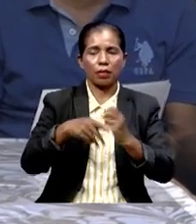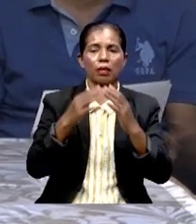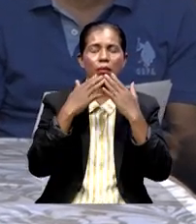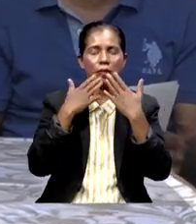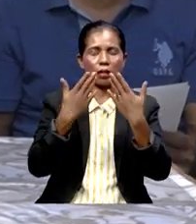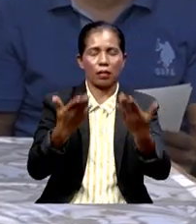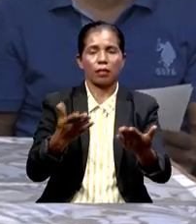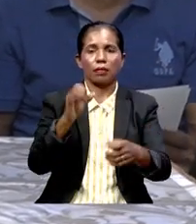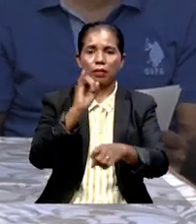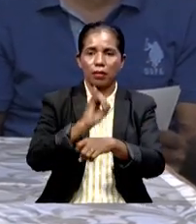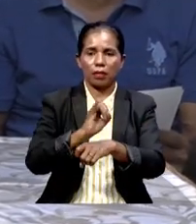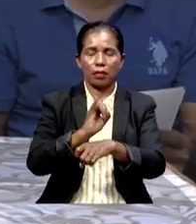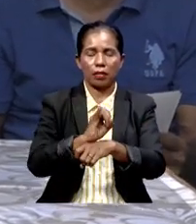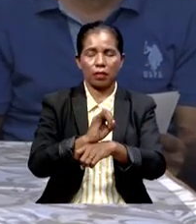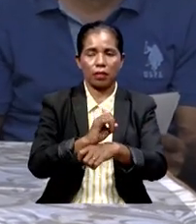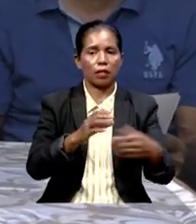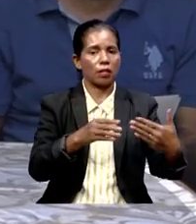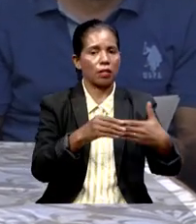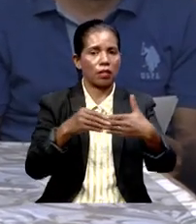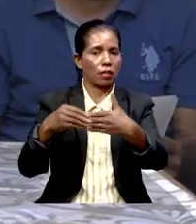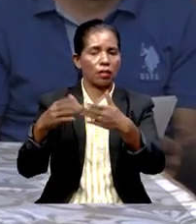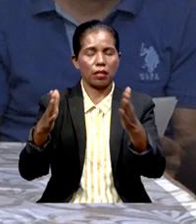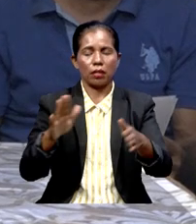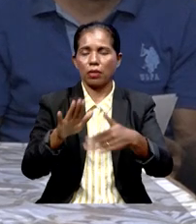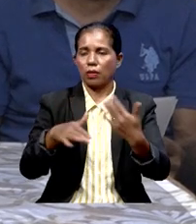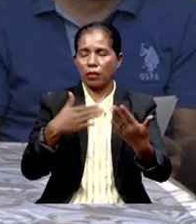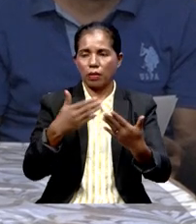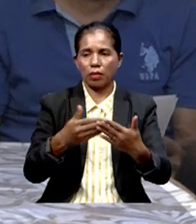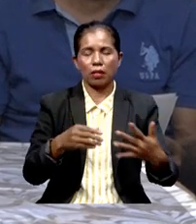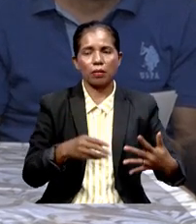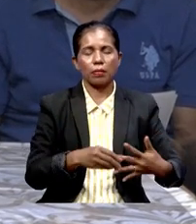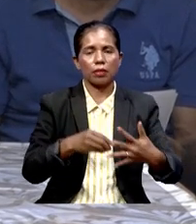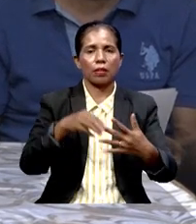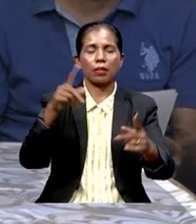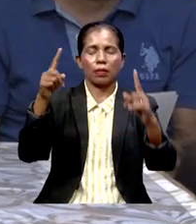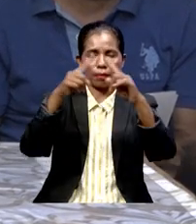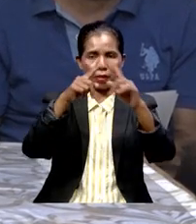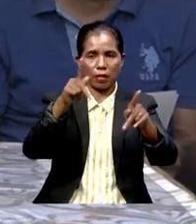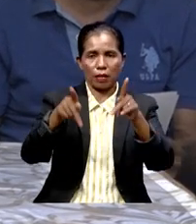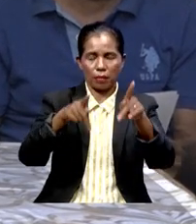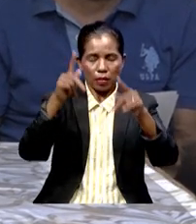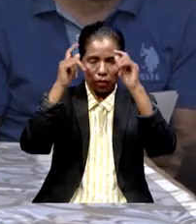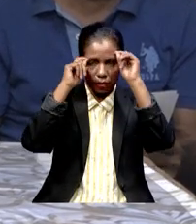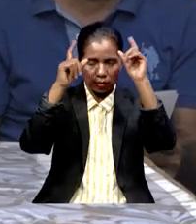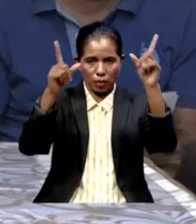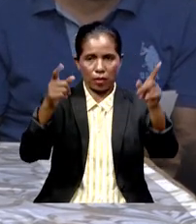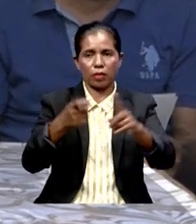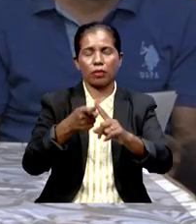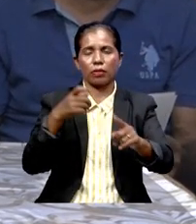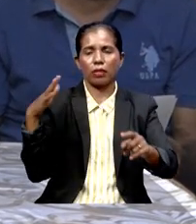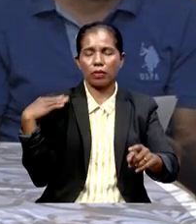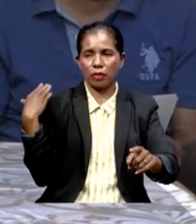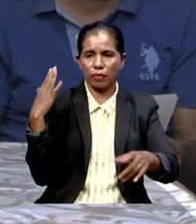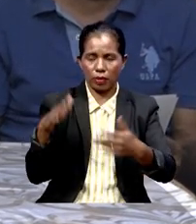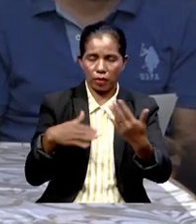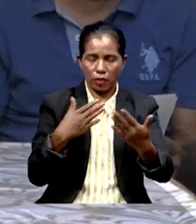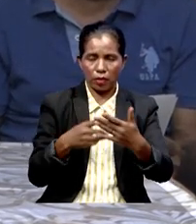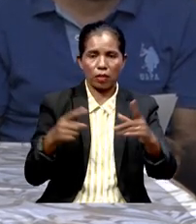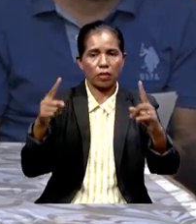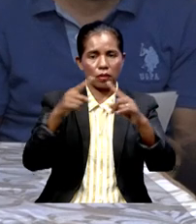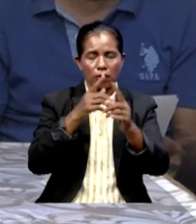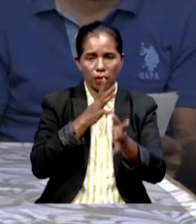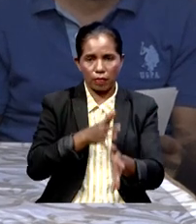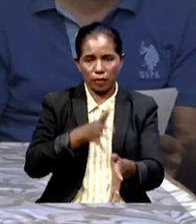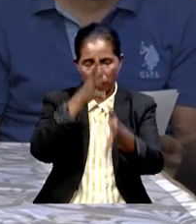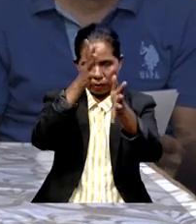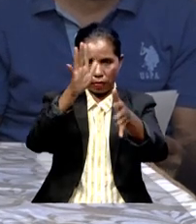Igreja, líder Hototo, no liliu ba povo Timor-Leste, hosi foi insai sira, to ferik no katua